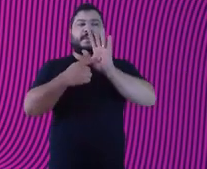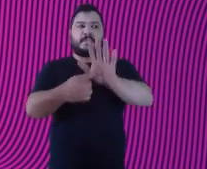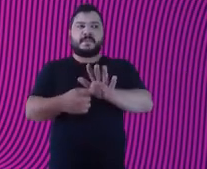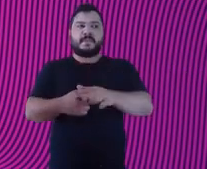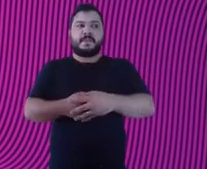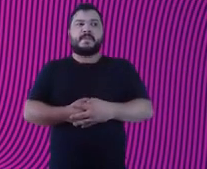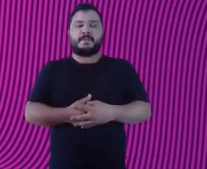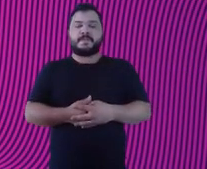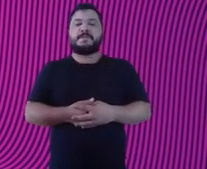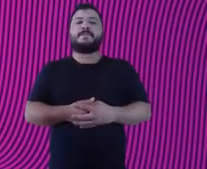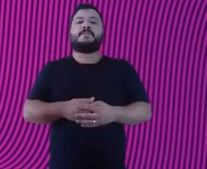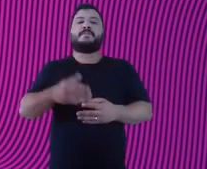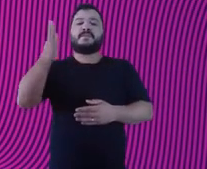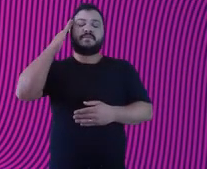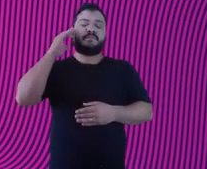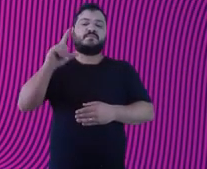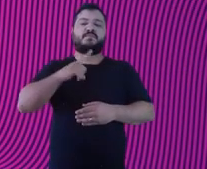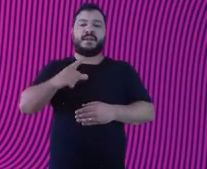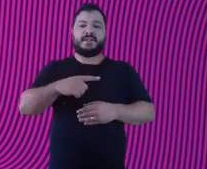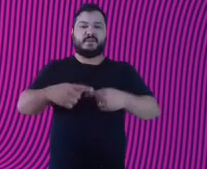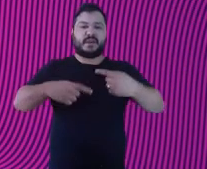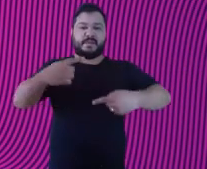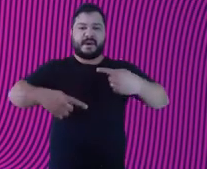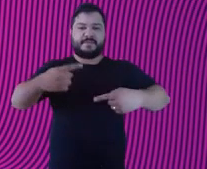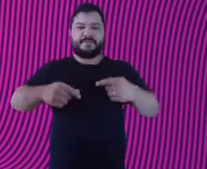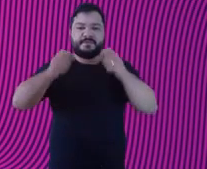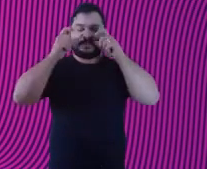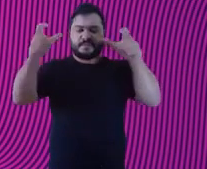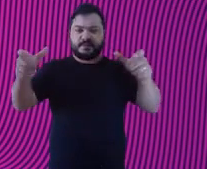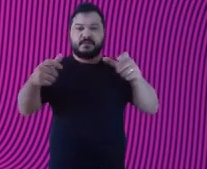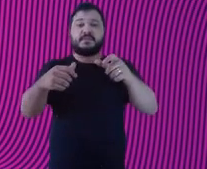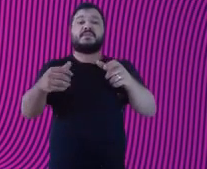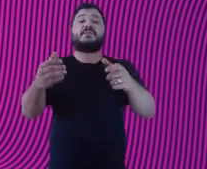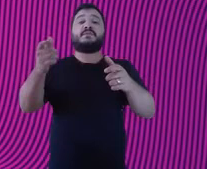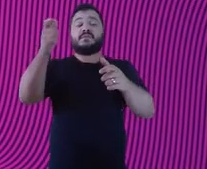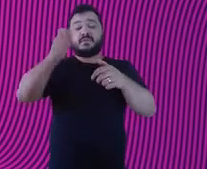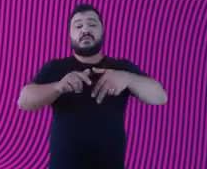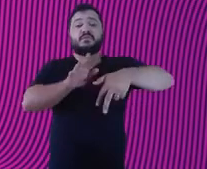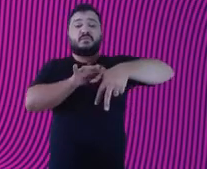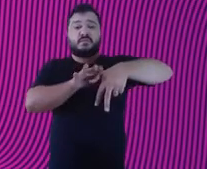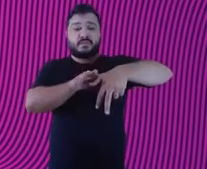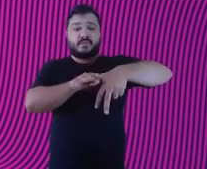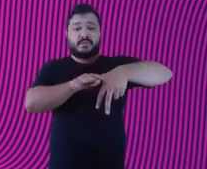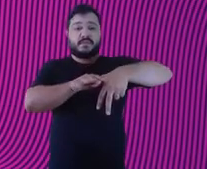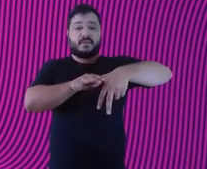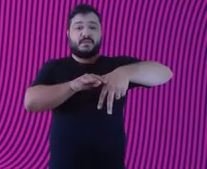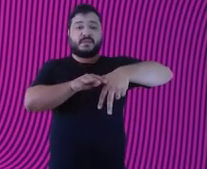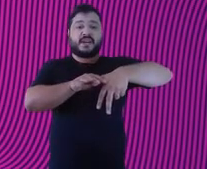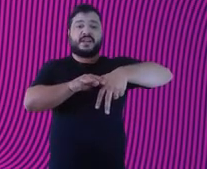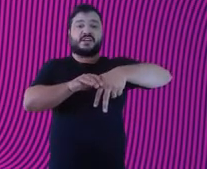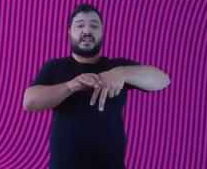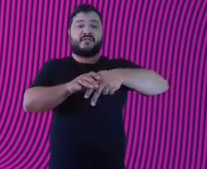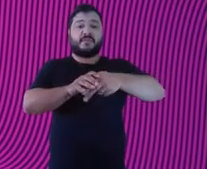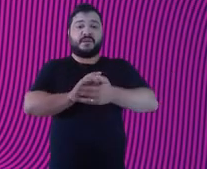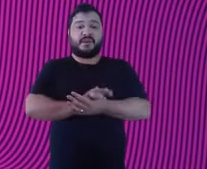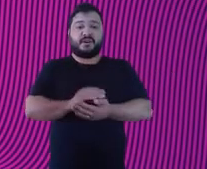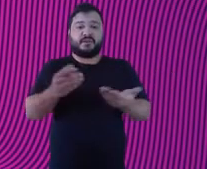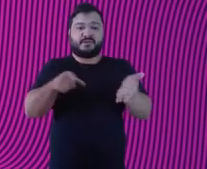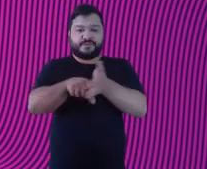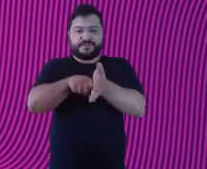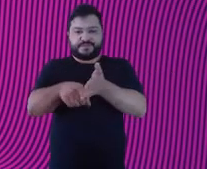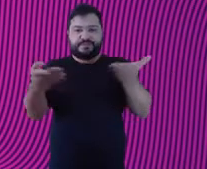que ia suscitar uma discussão muito interessante. Esse paciente, quando ele fez a consulta agora de